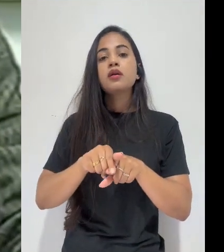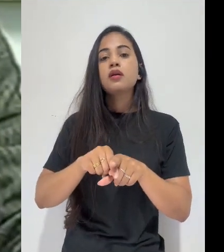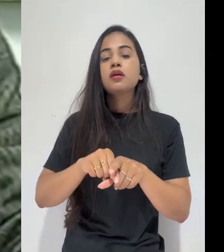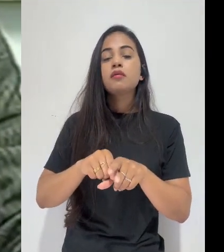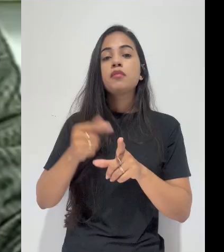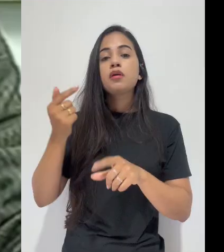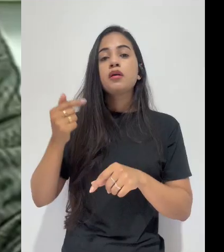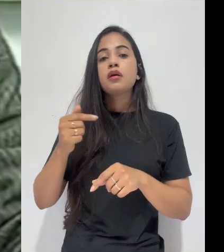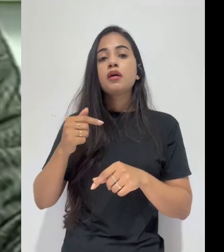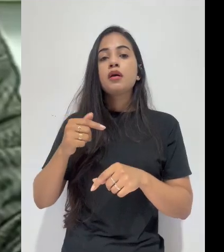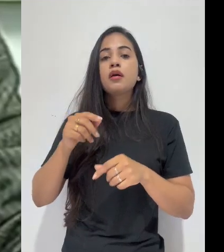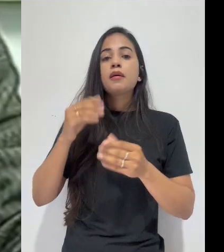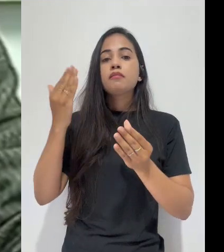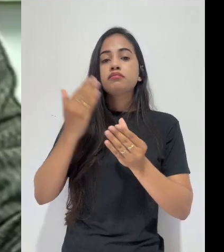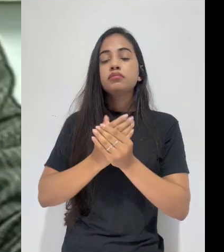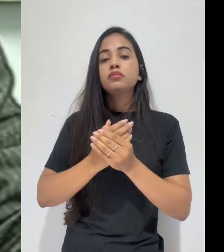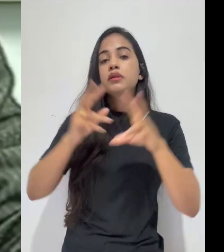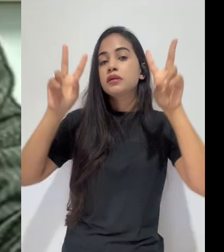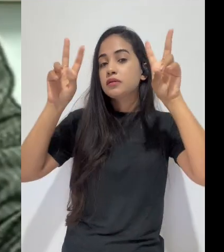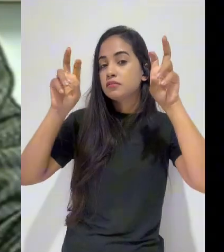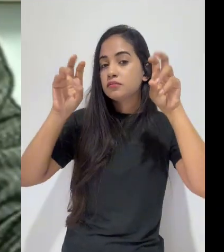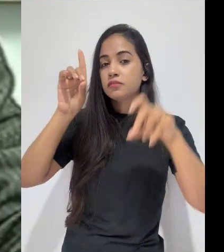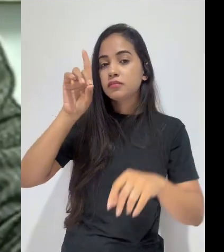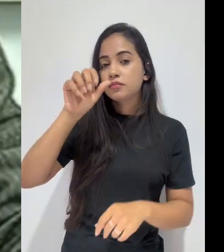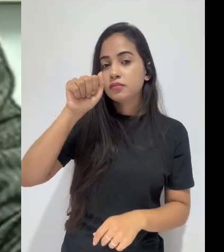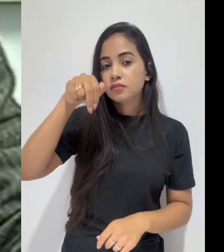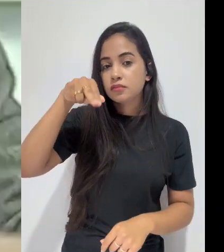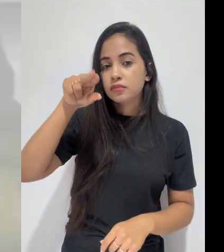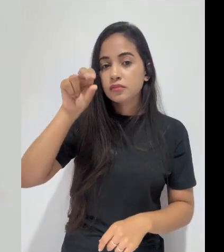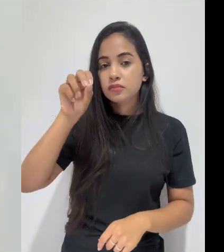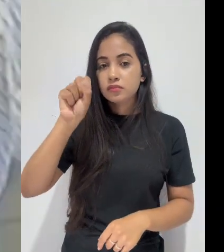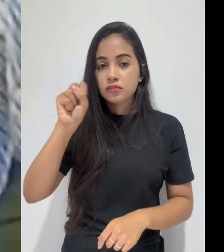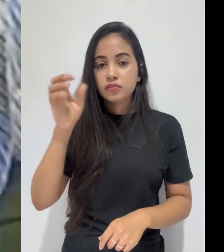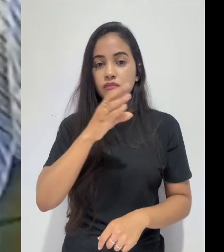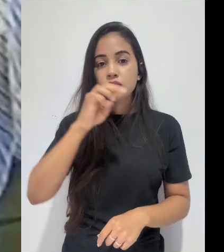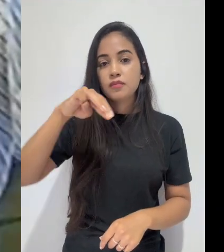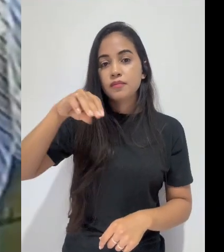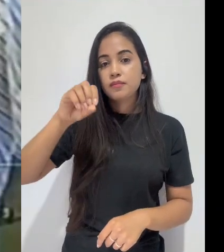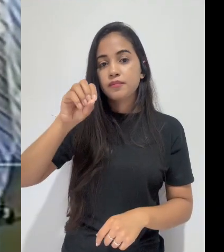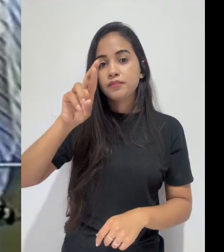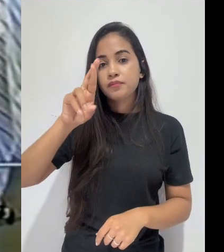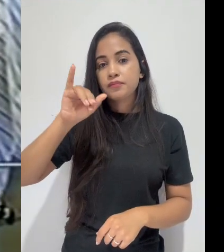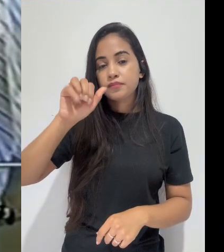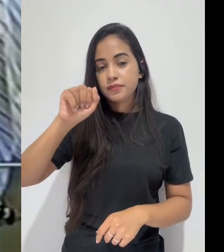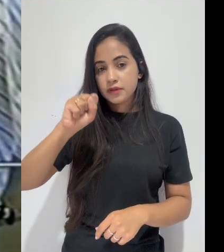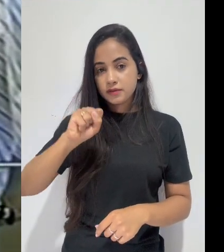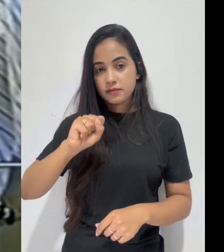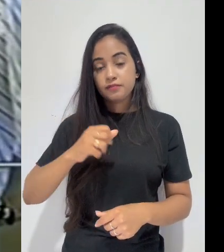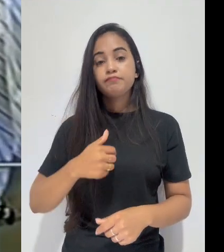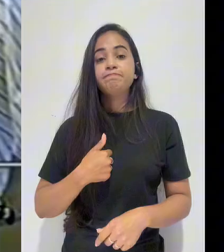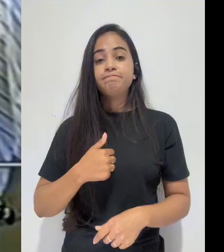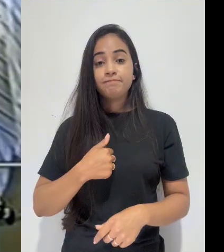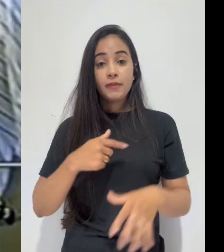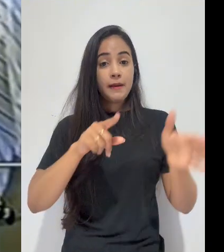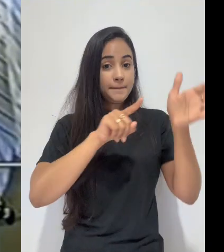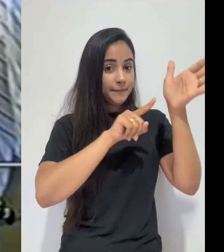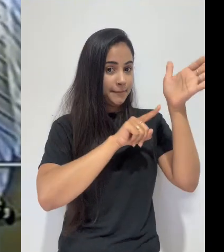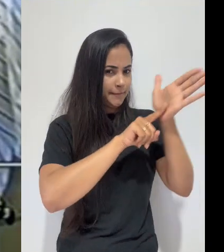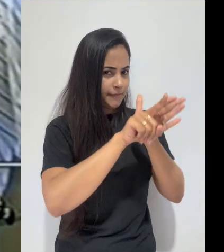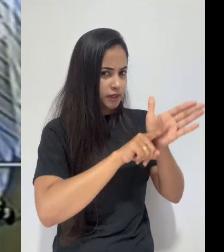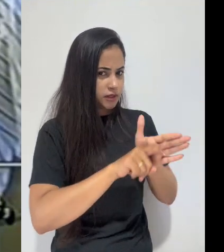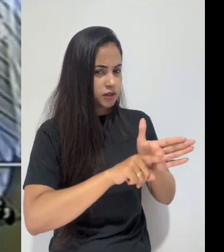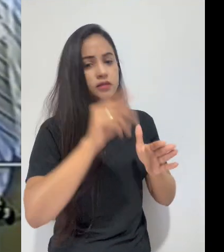para os danos morais de que a Kelly foi vítima. Estou fazendo uma pesquisa no Brasil sobre